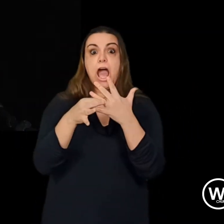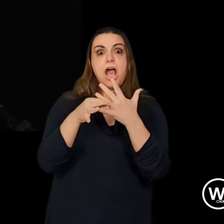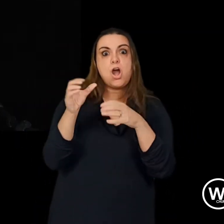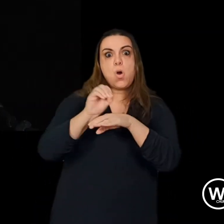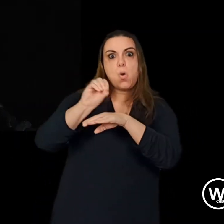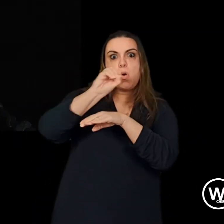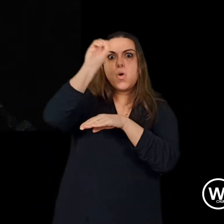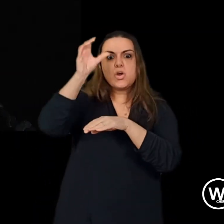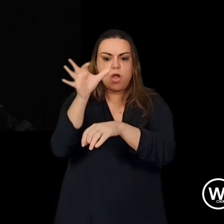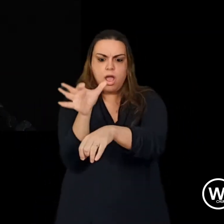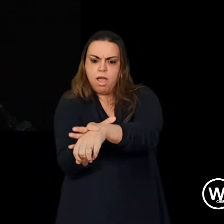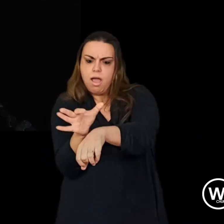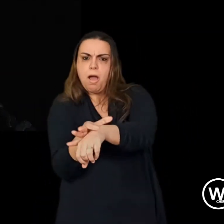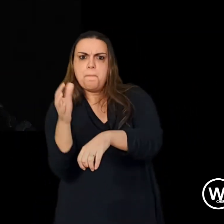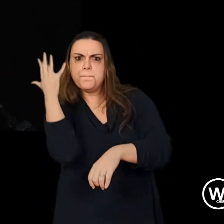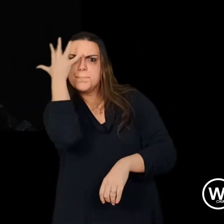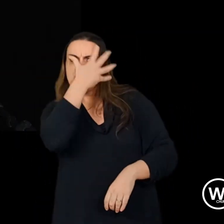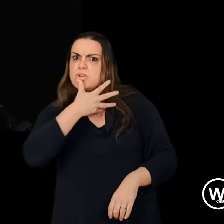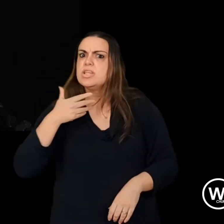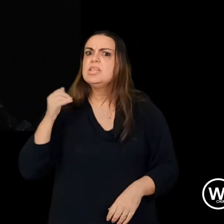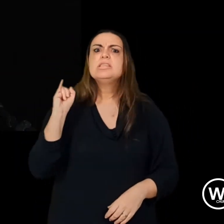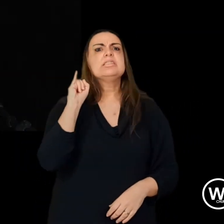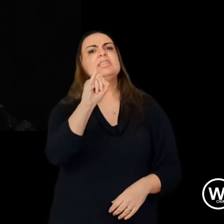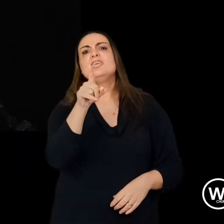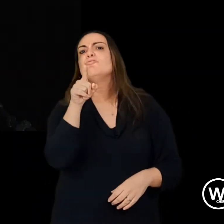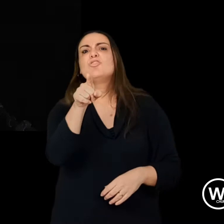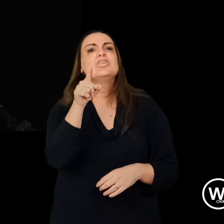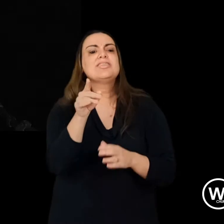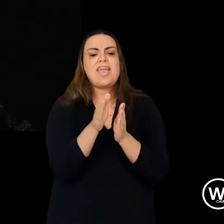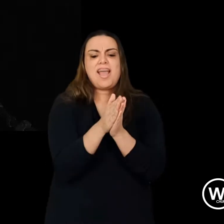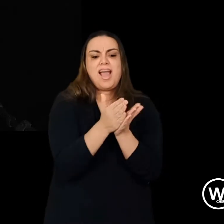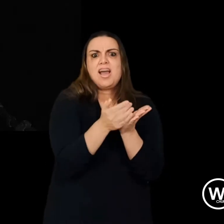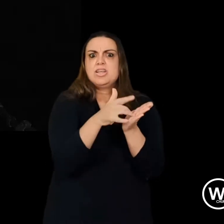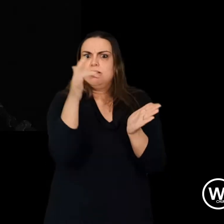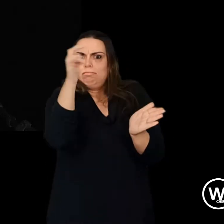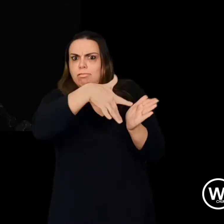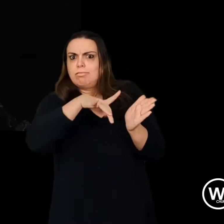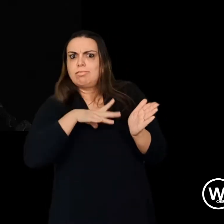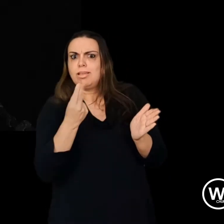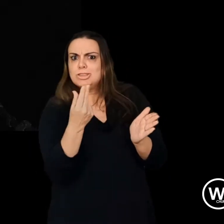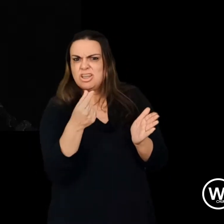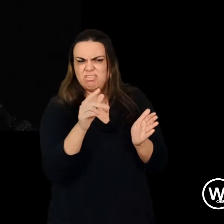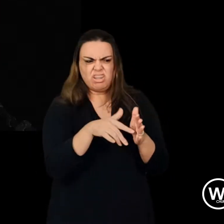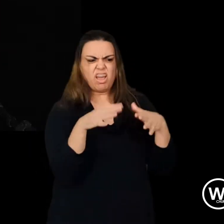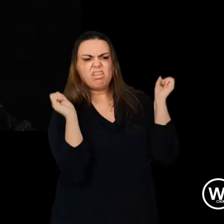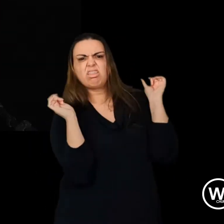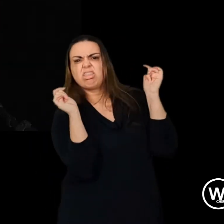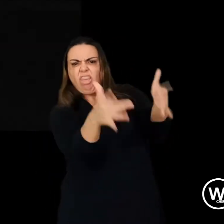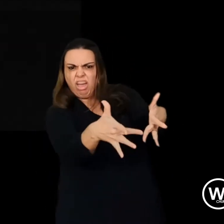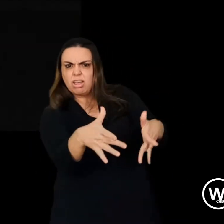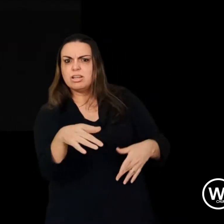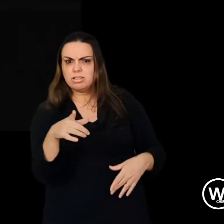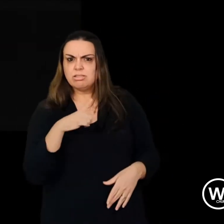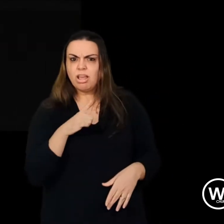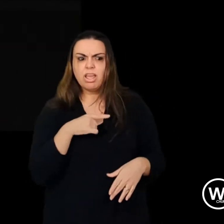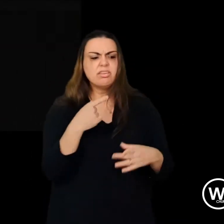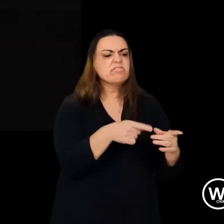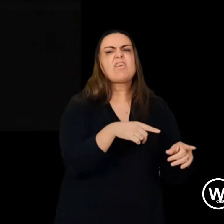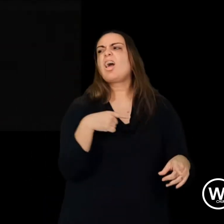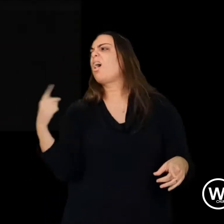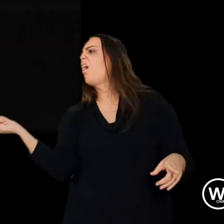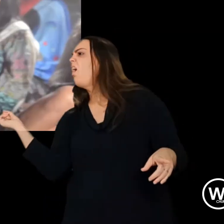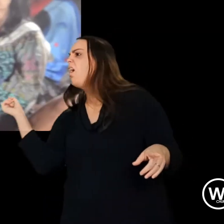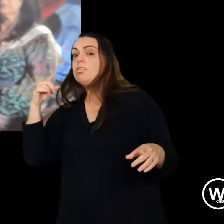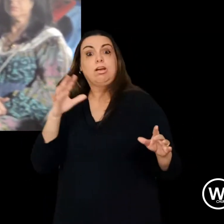você tem um relógio bonito, se você tem uma carteira recheada, você não vai deixar no banco ali na praça, vai tomar um café e